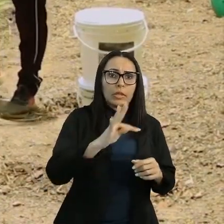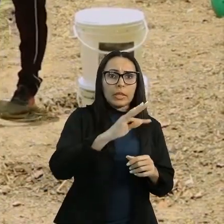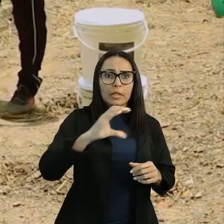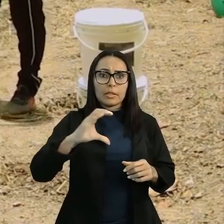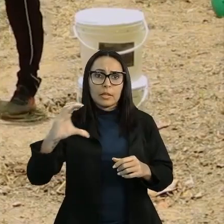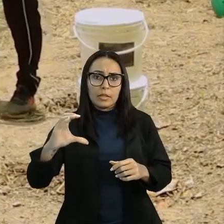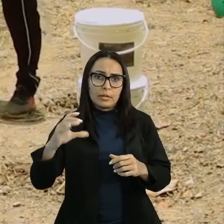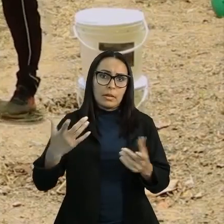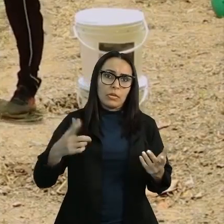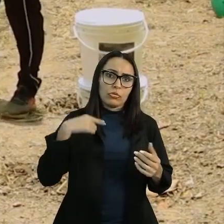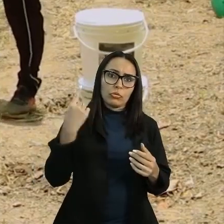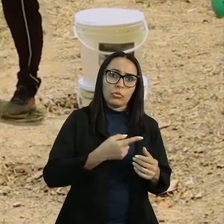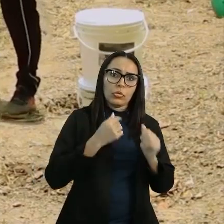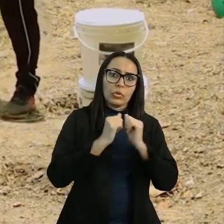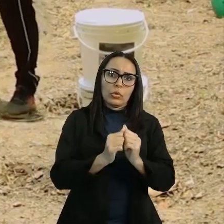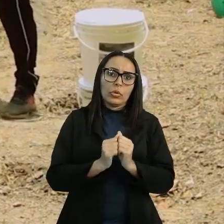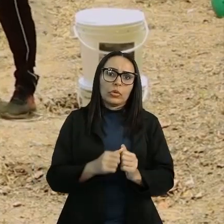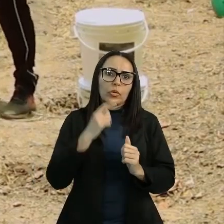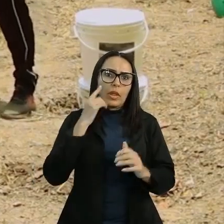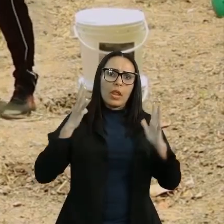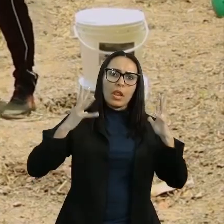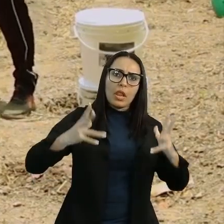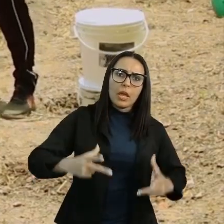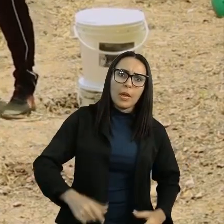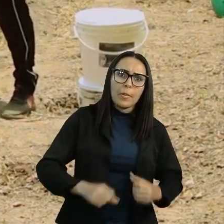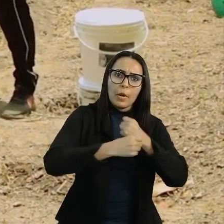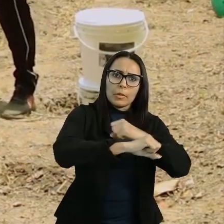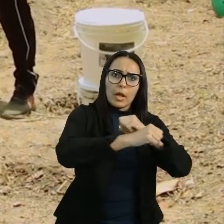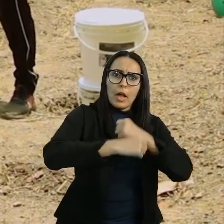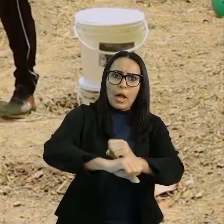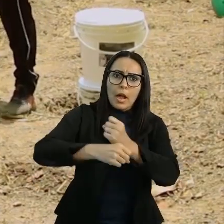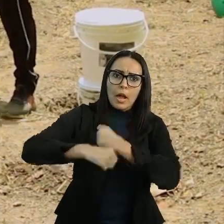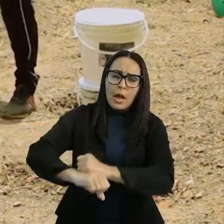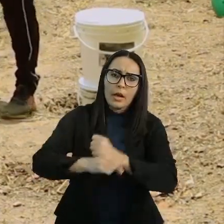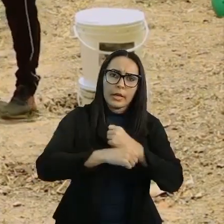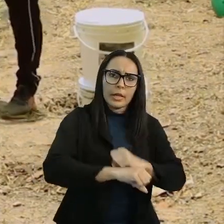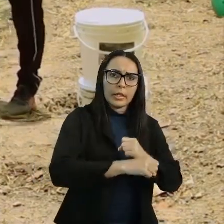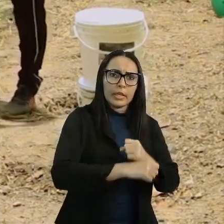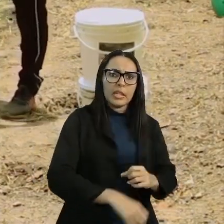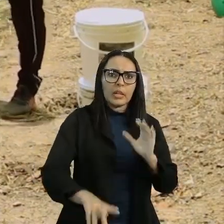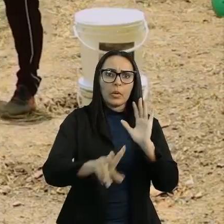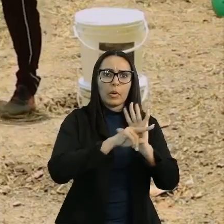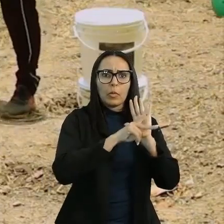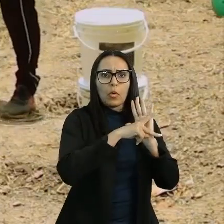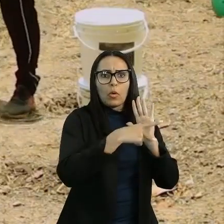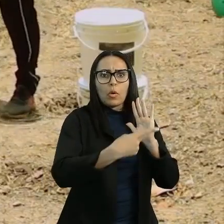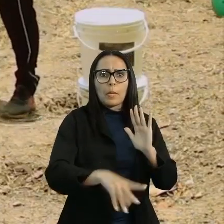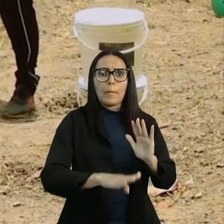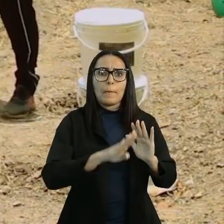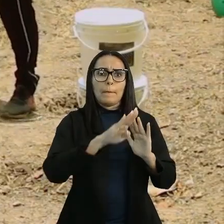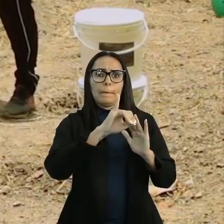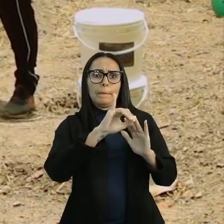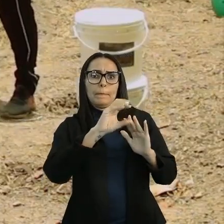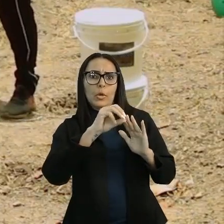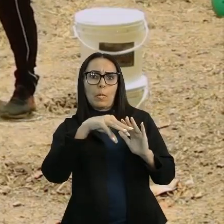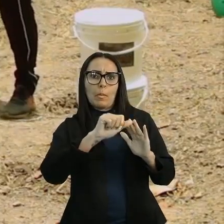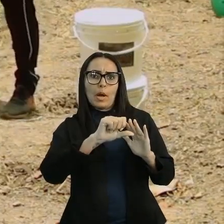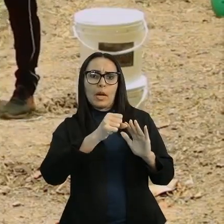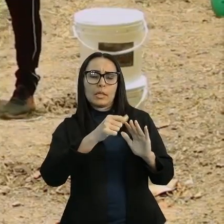ou já trabalhou, como funcionou? Muito legal essa pergunta. Nós fizemos uma parceria com o CERTA. Ele trabalha com um